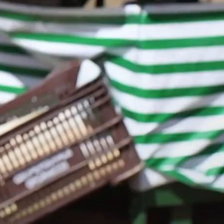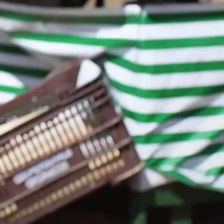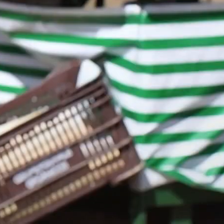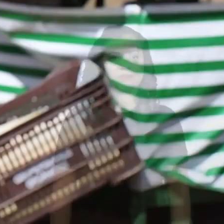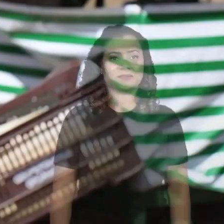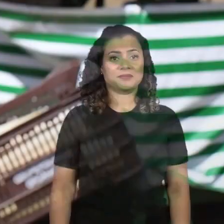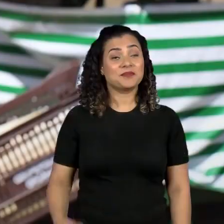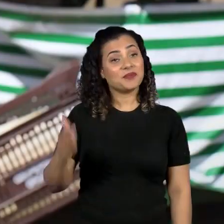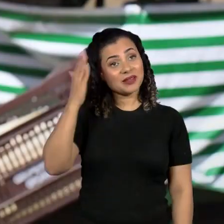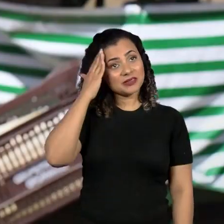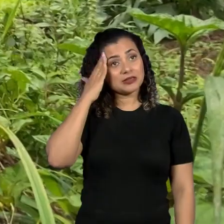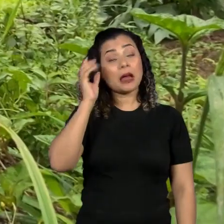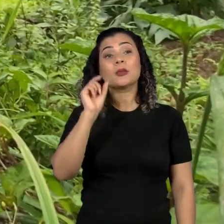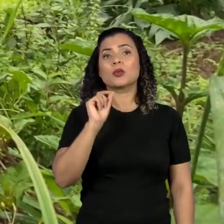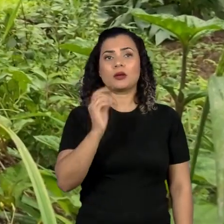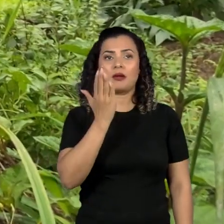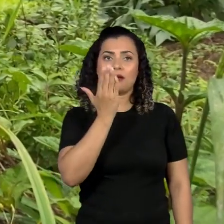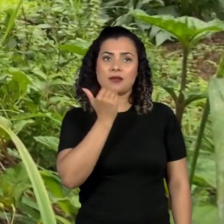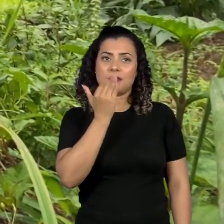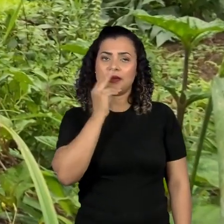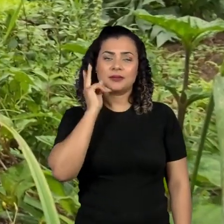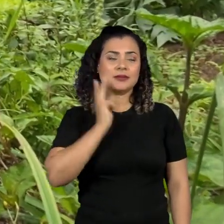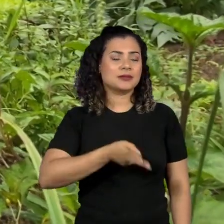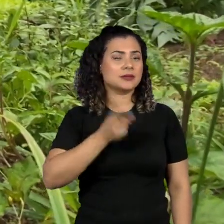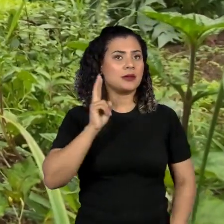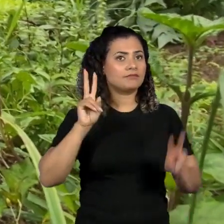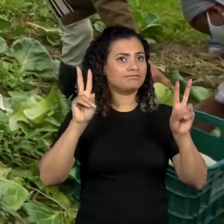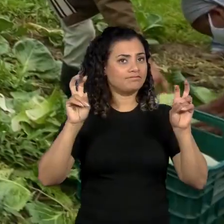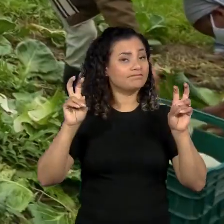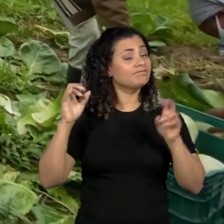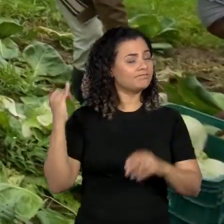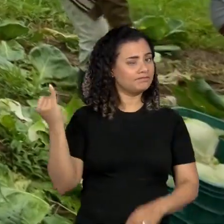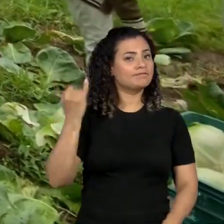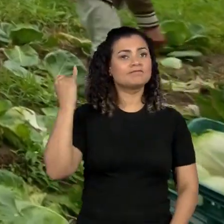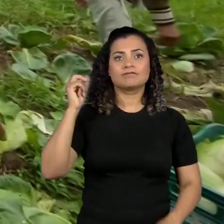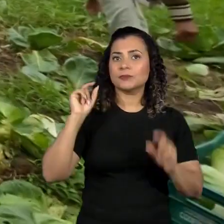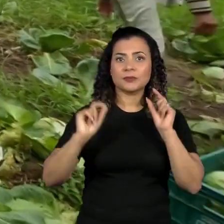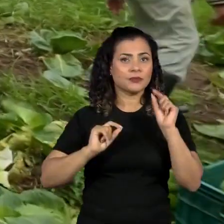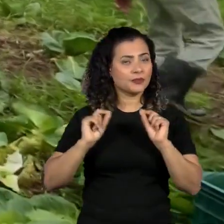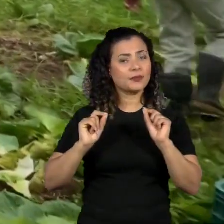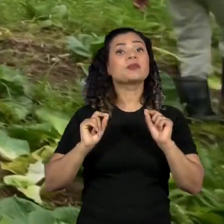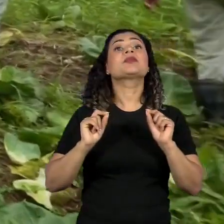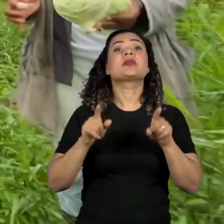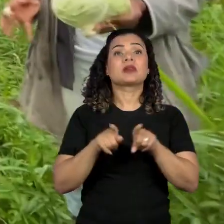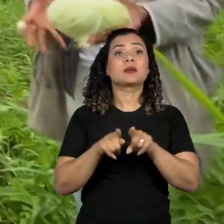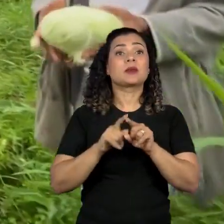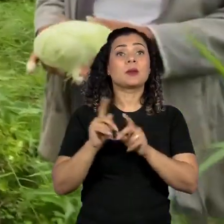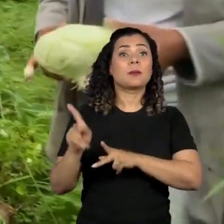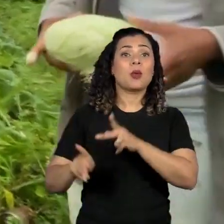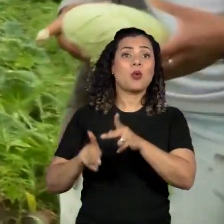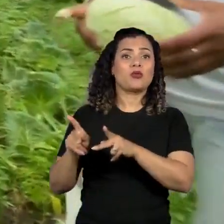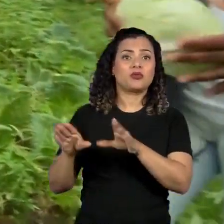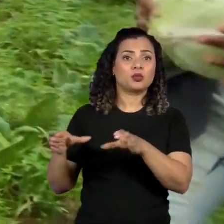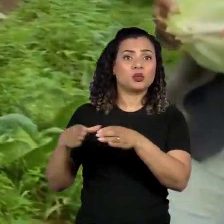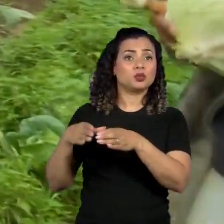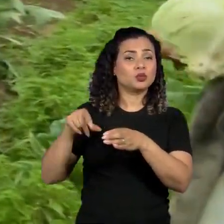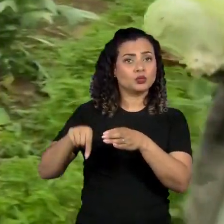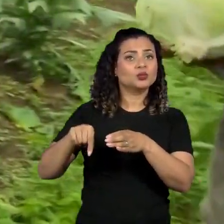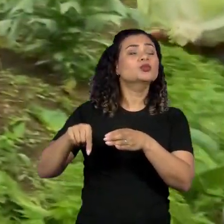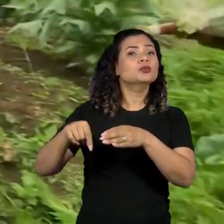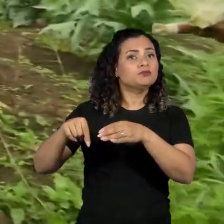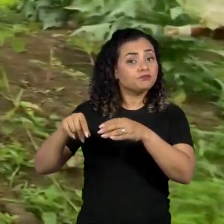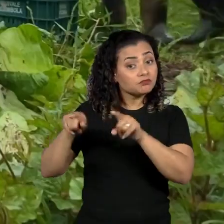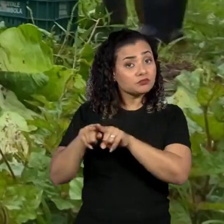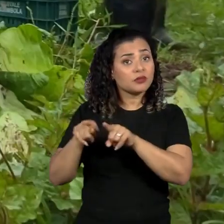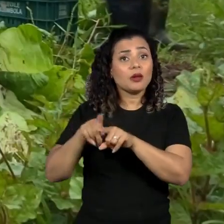Nós sabemos que a alimentação, ela sempre foi um ponto importante para valorizar ou desvalorizar um povo, um território, um local,